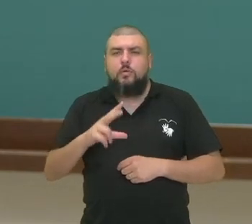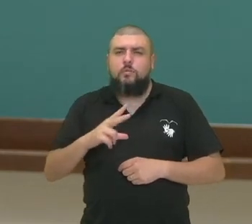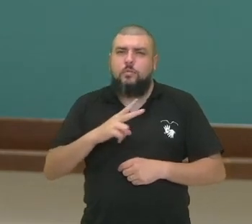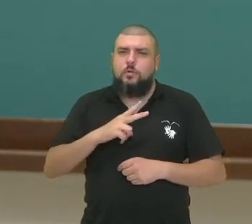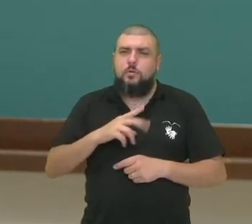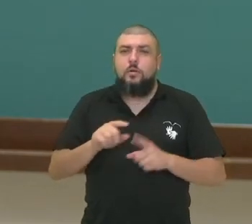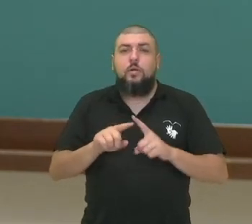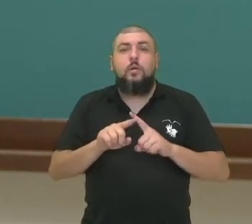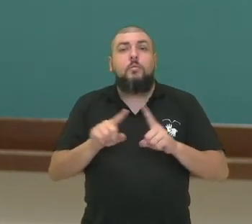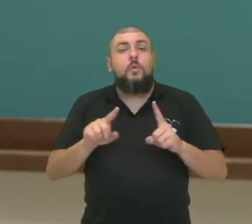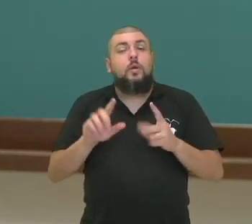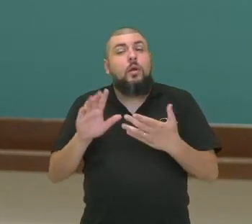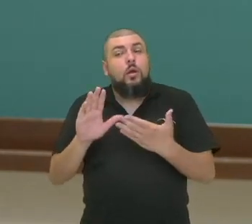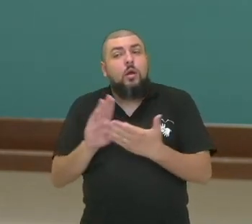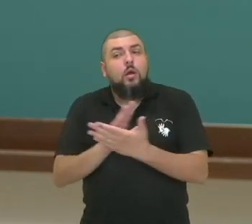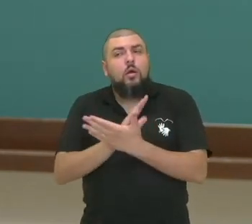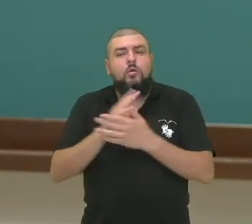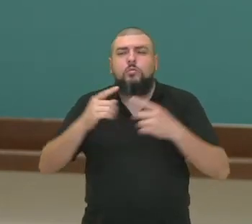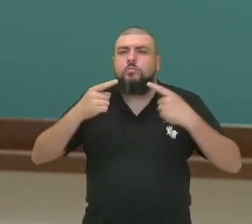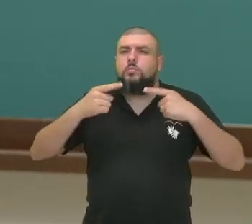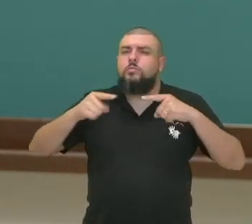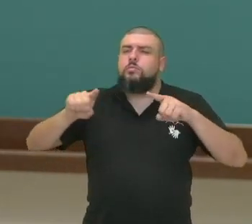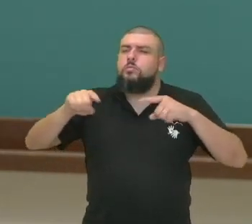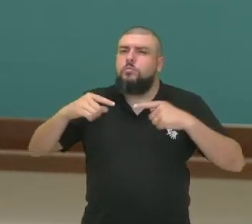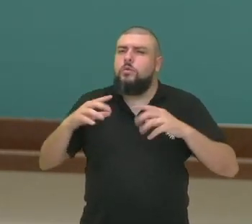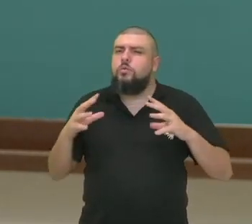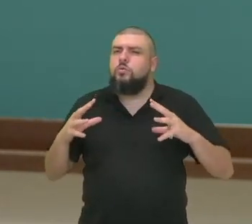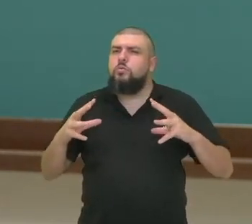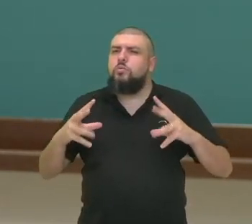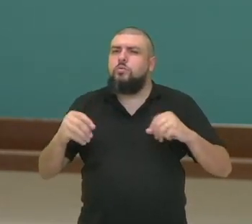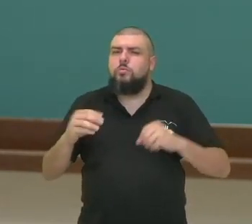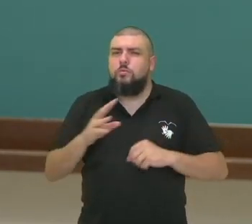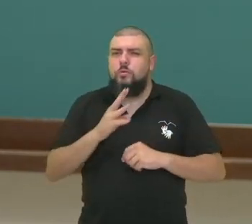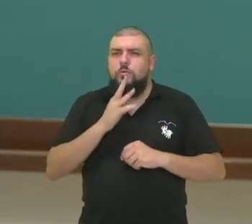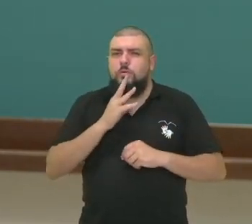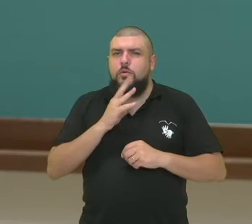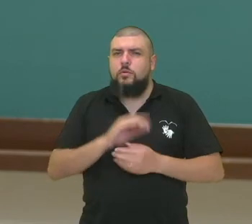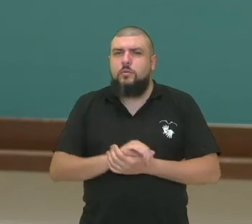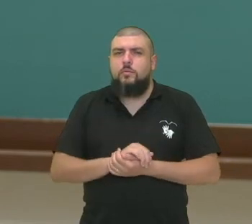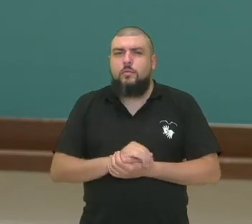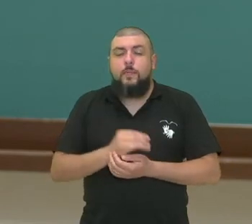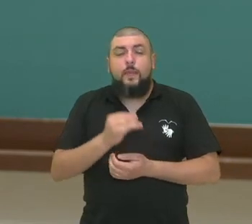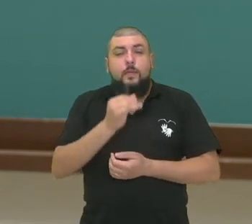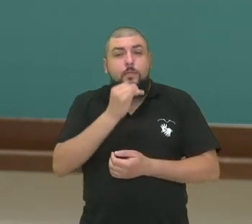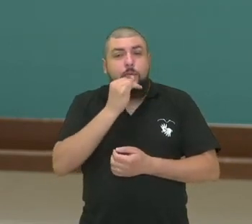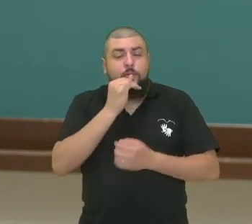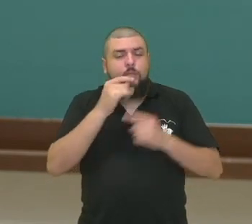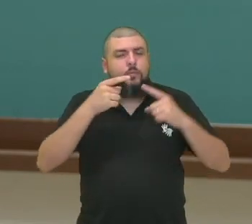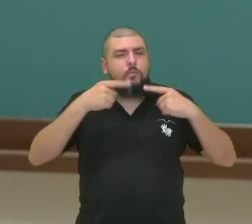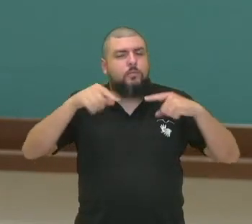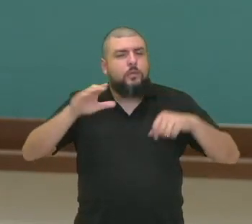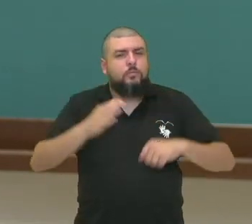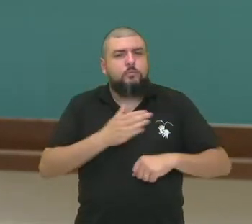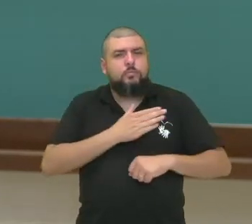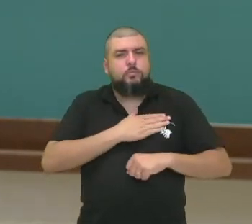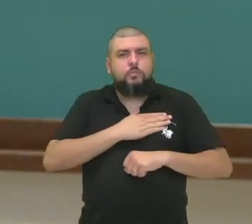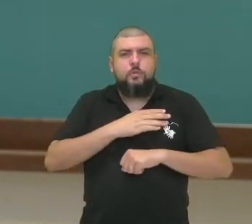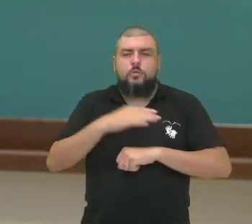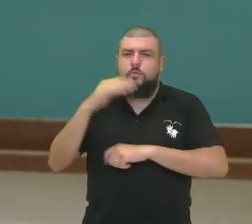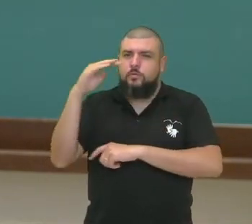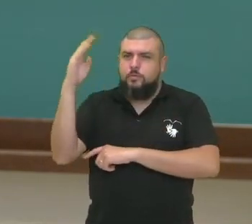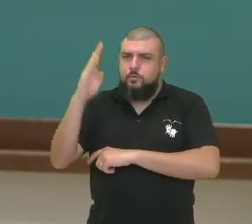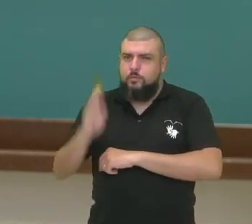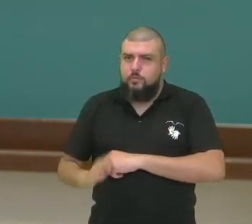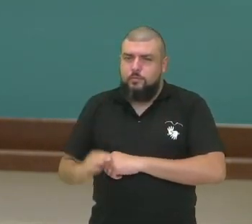alguns hinos que certamente são conhecidos por todos, como, por exemplo, o hino nacional, o hino da independência, o